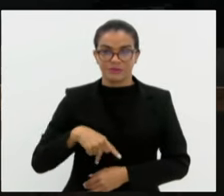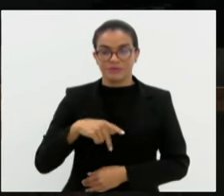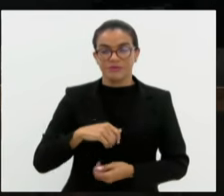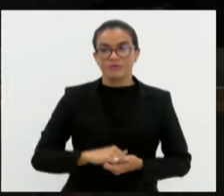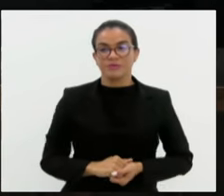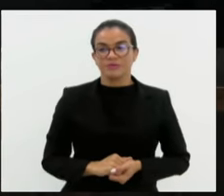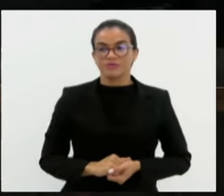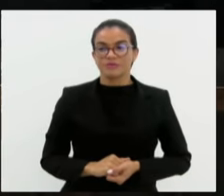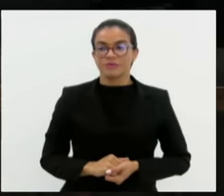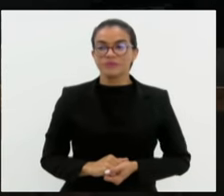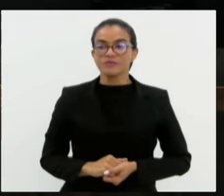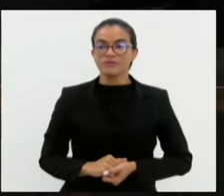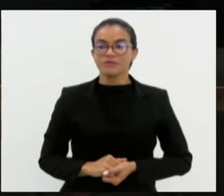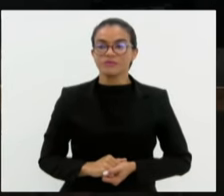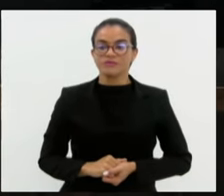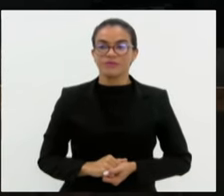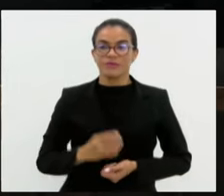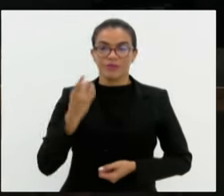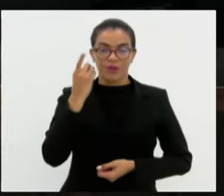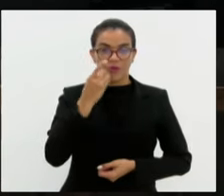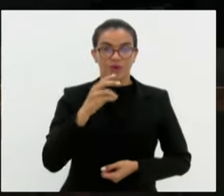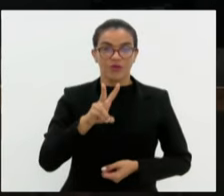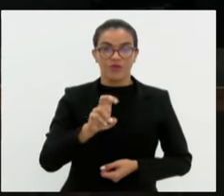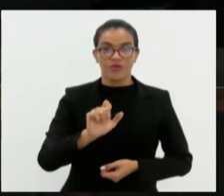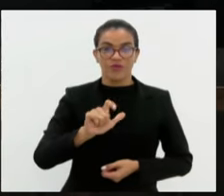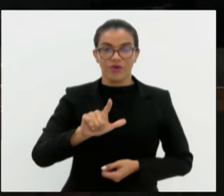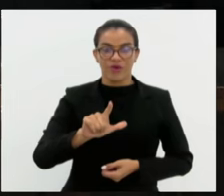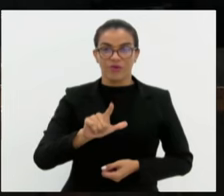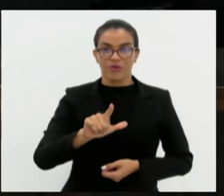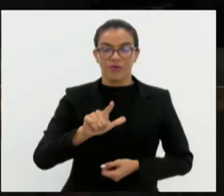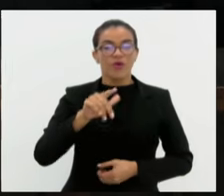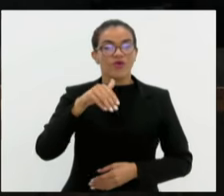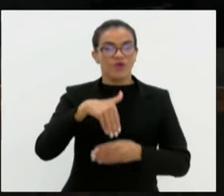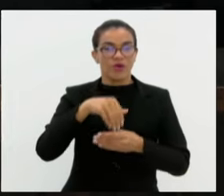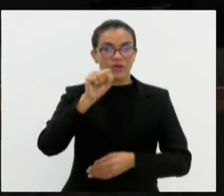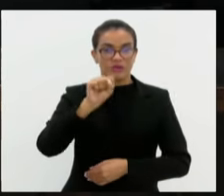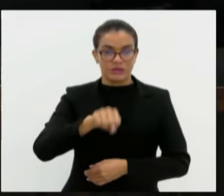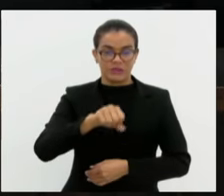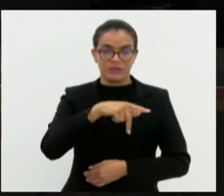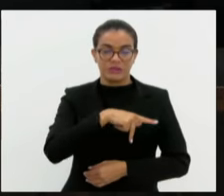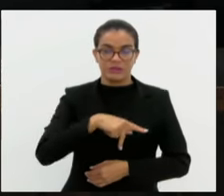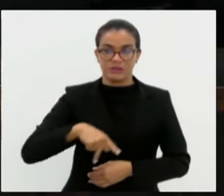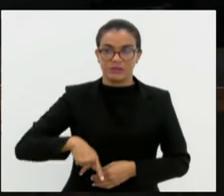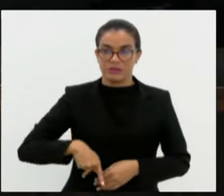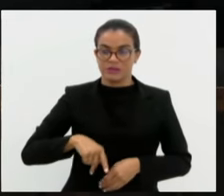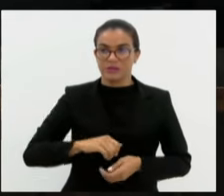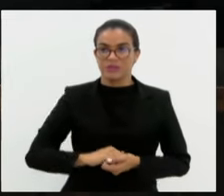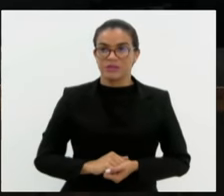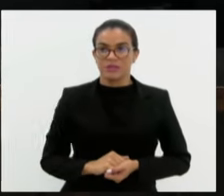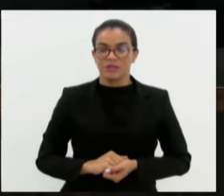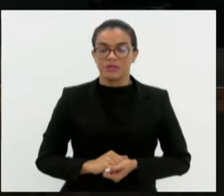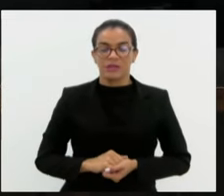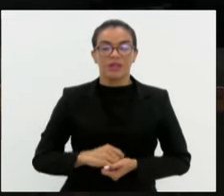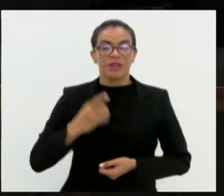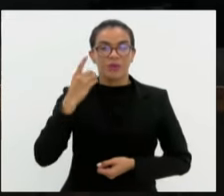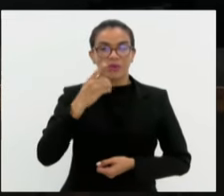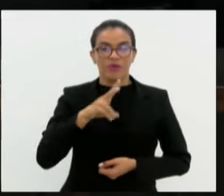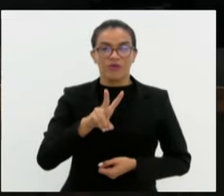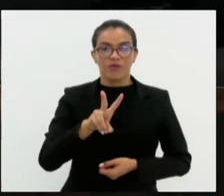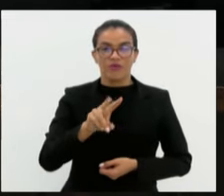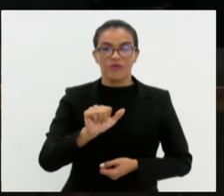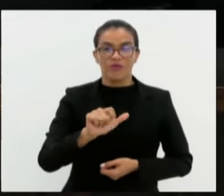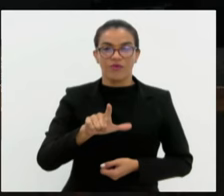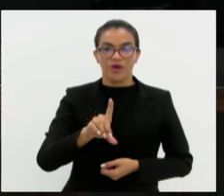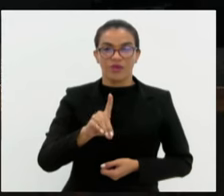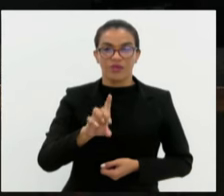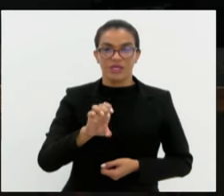deputado. Deputado Val Ceasa, por favor. Voto sim, senhor presidente. Muito obrigado. Deputado Valdeci da Saúde.